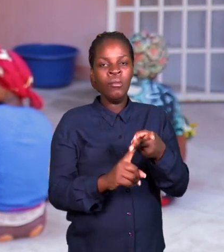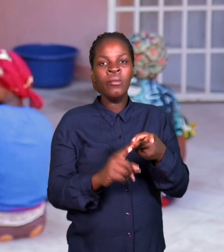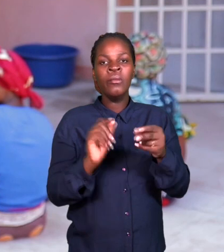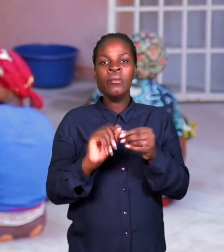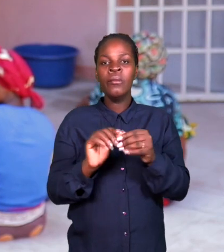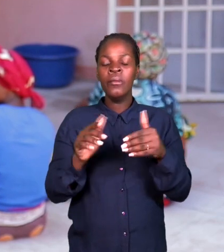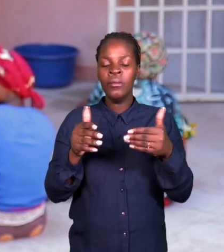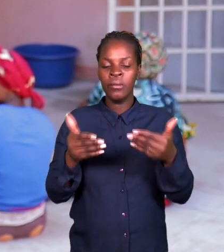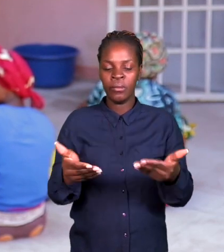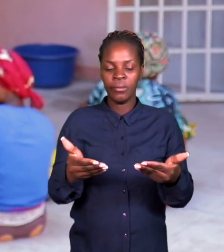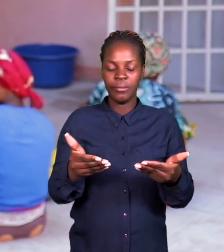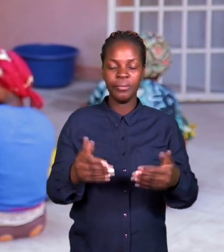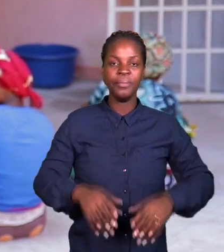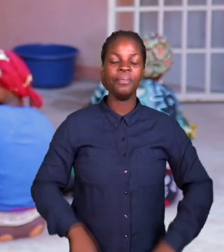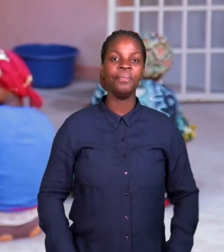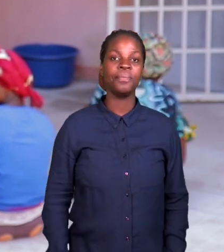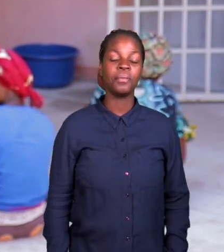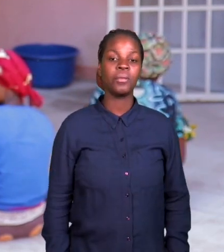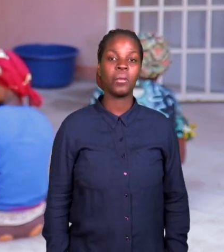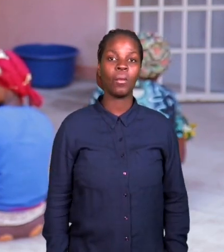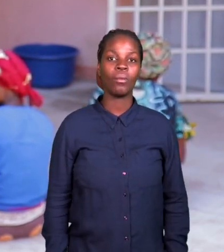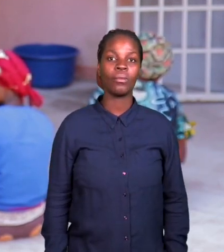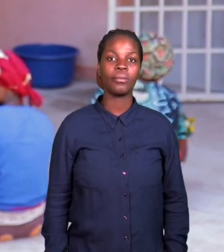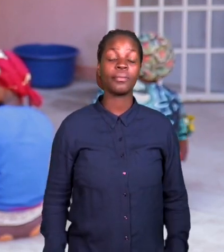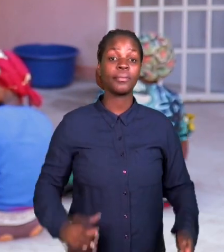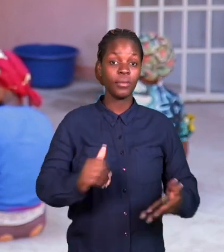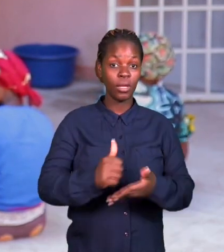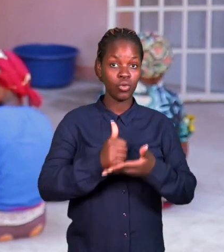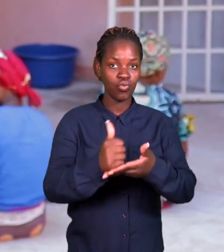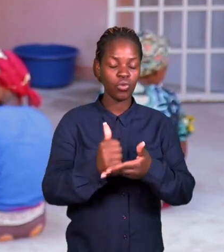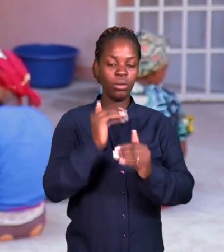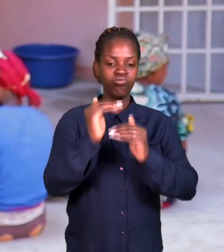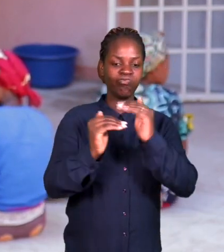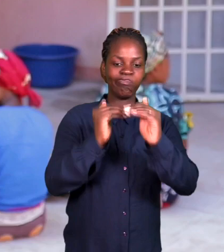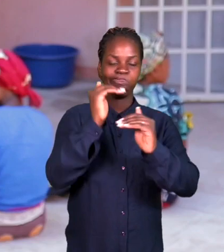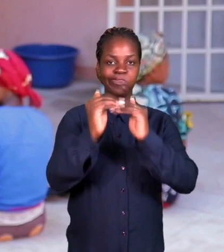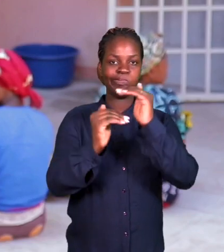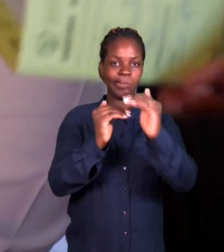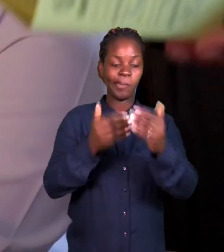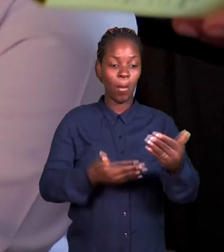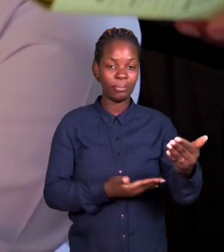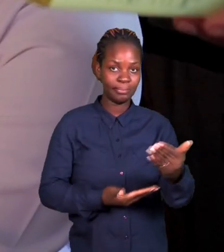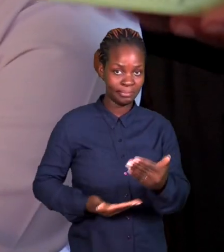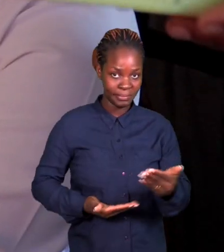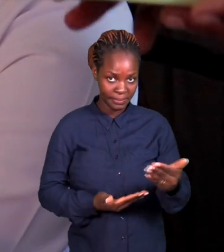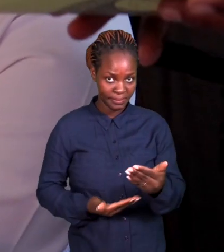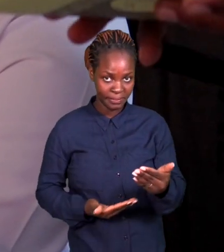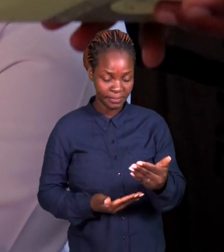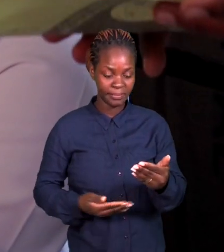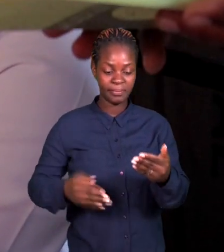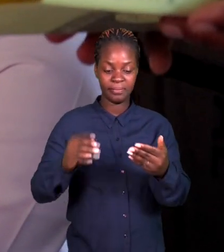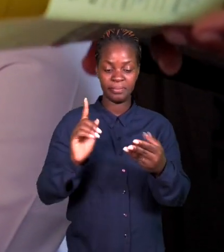aumentar a imunidade do bebê também, ela participa no desenvolvimento cognitivo do bebê. O leite